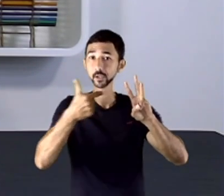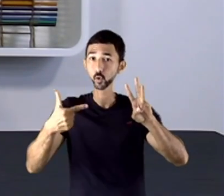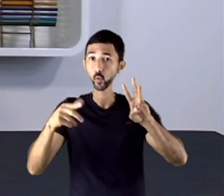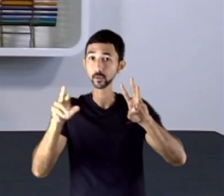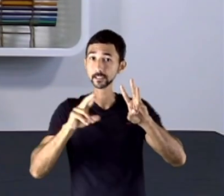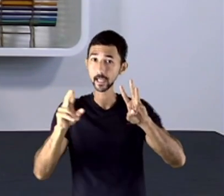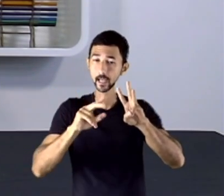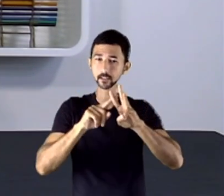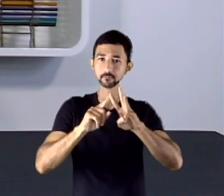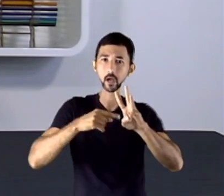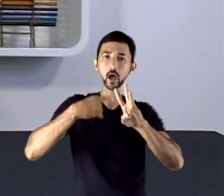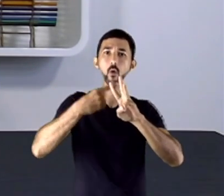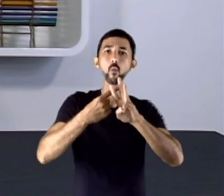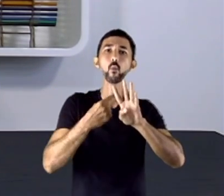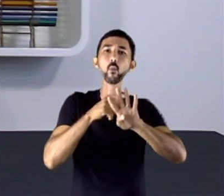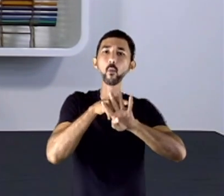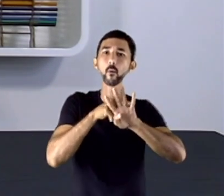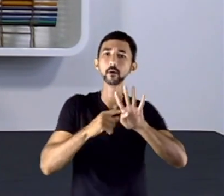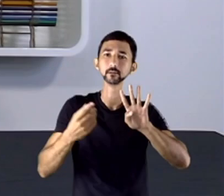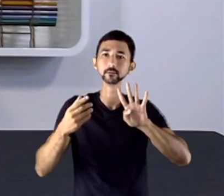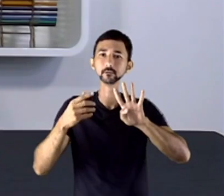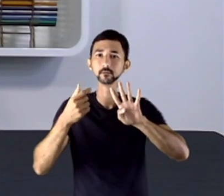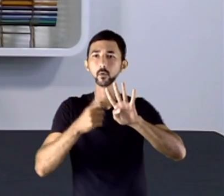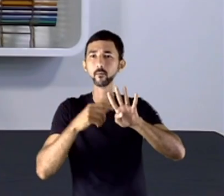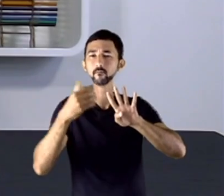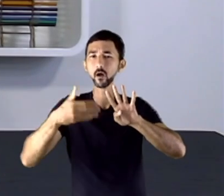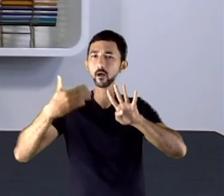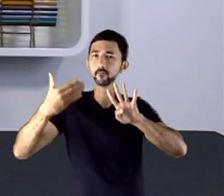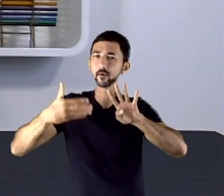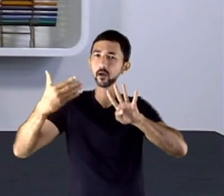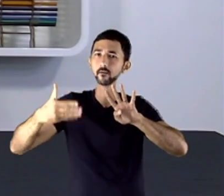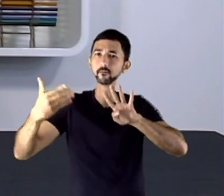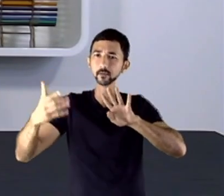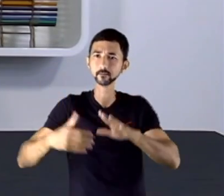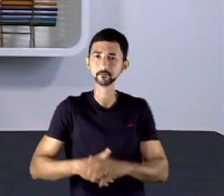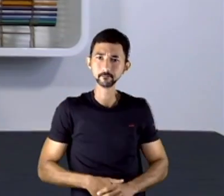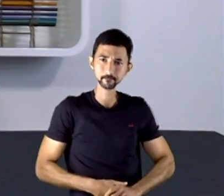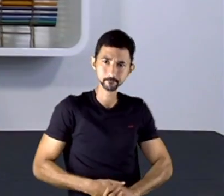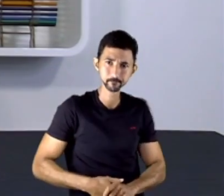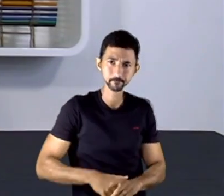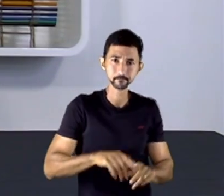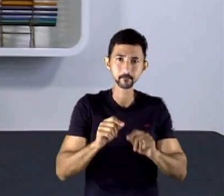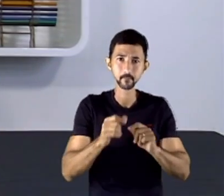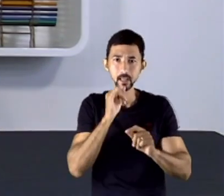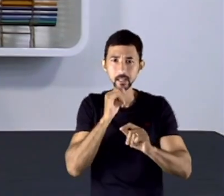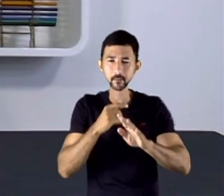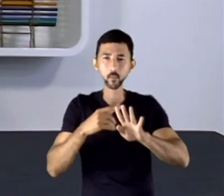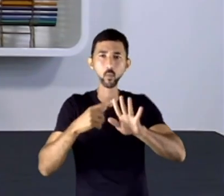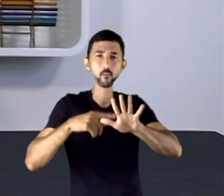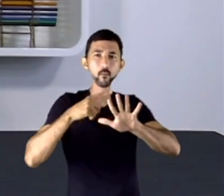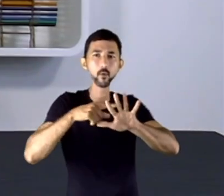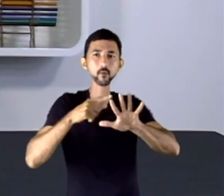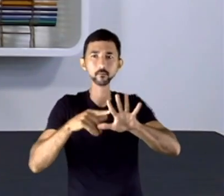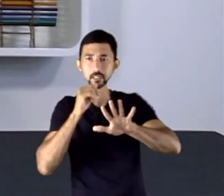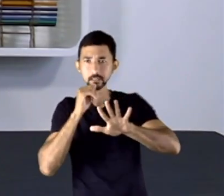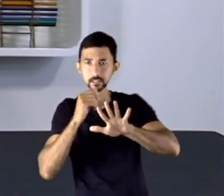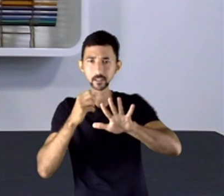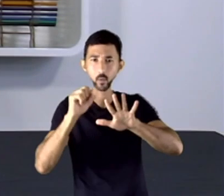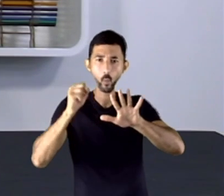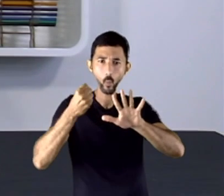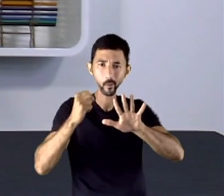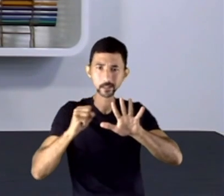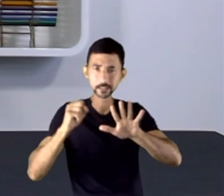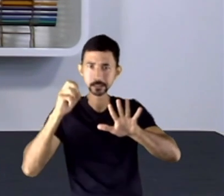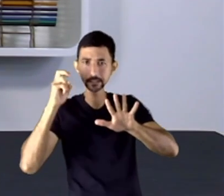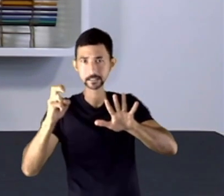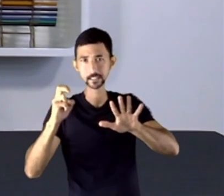R$12. Quatro passagens, R$8. E assim por diante. Se cair em algum momento no